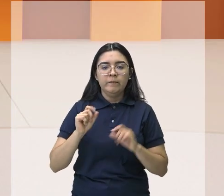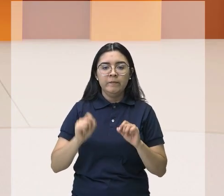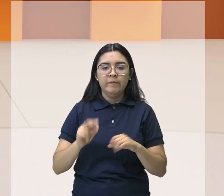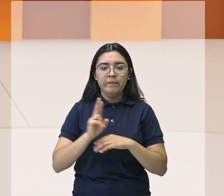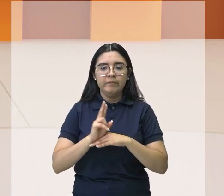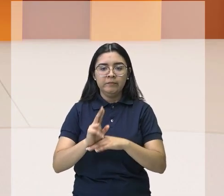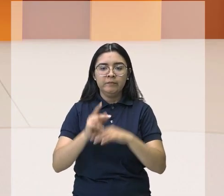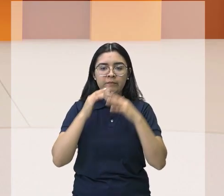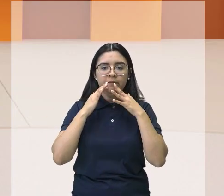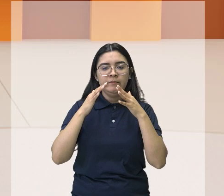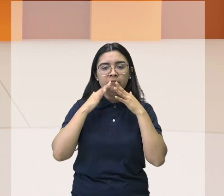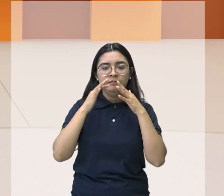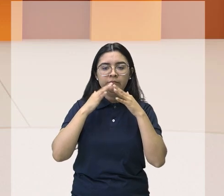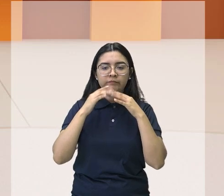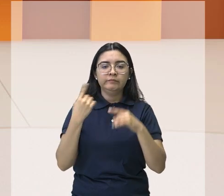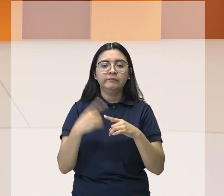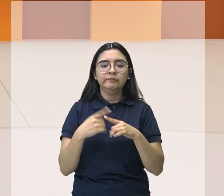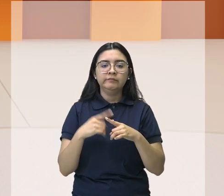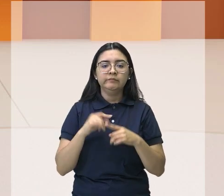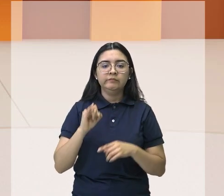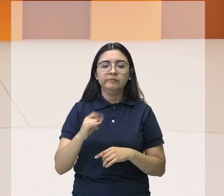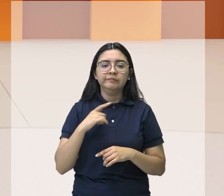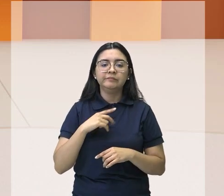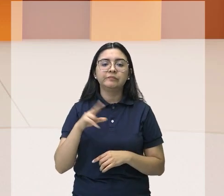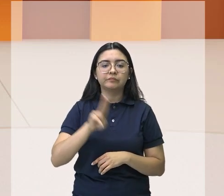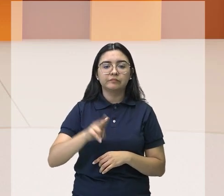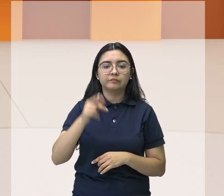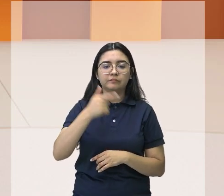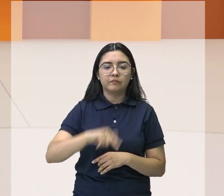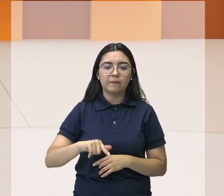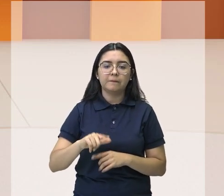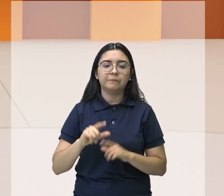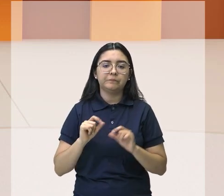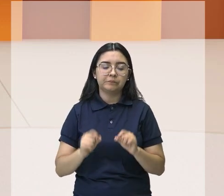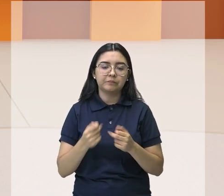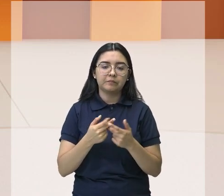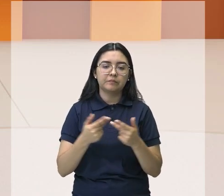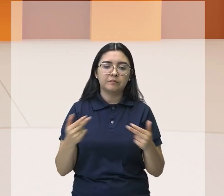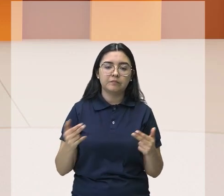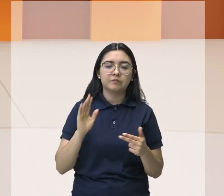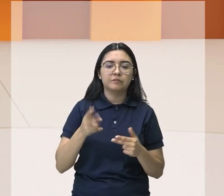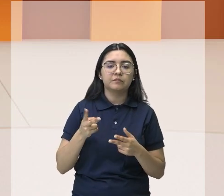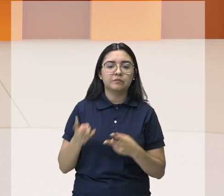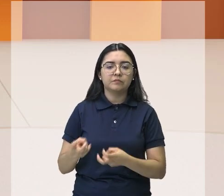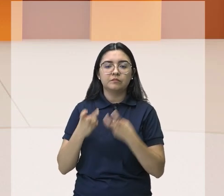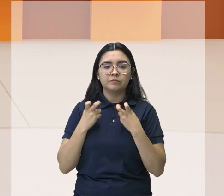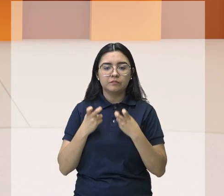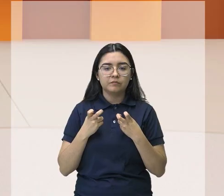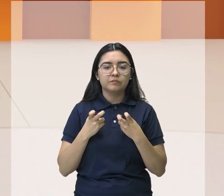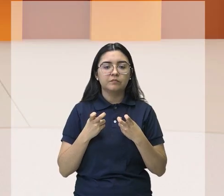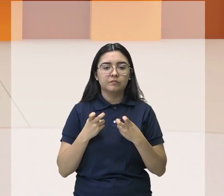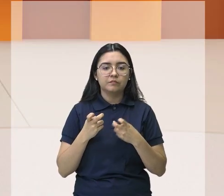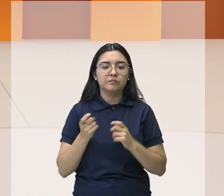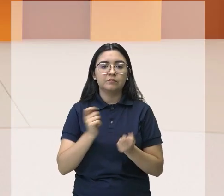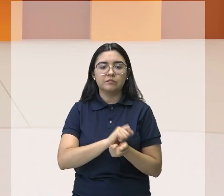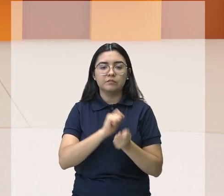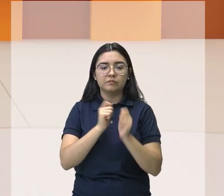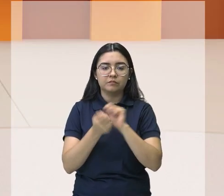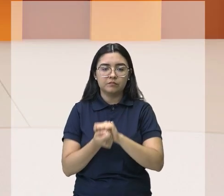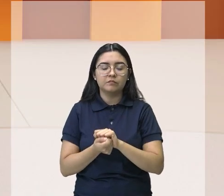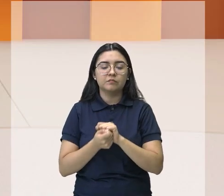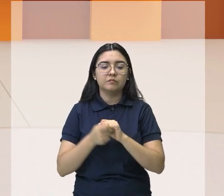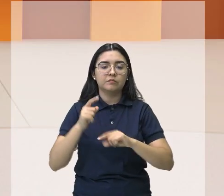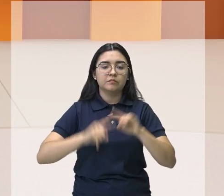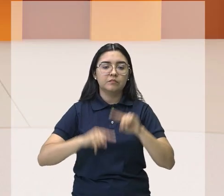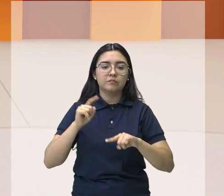recursos naturais. Sim, porque se eu reutilizo algo que já foi extraído, que já foi transformado num